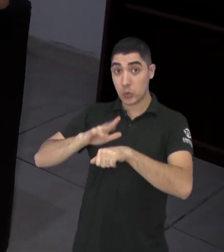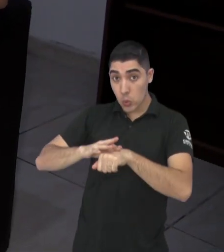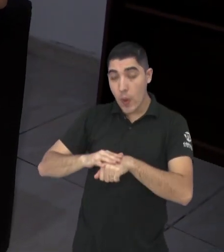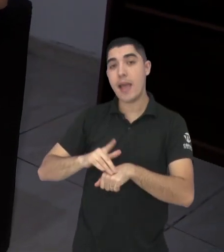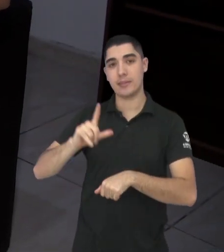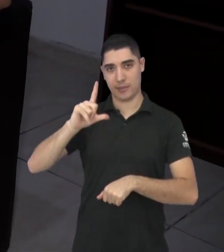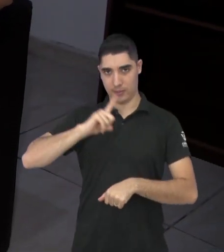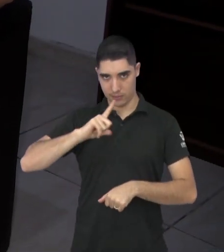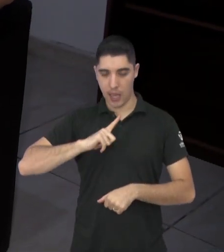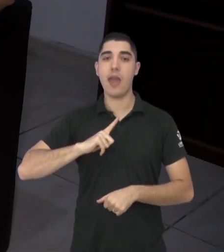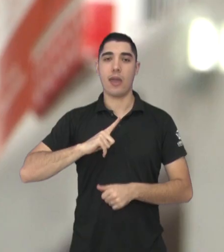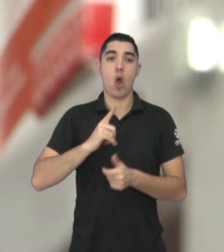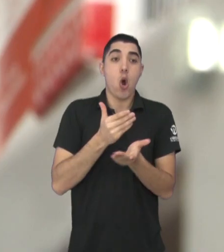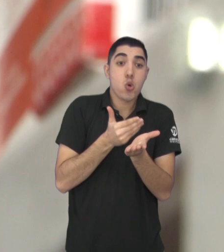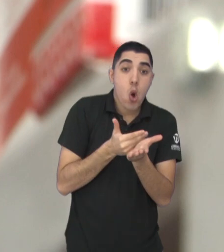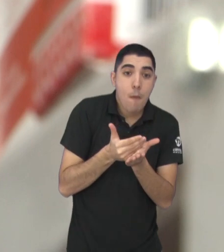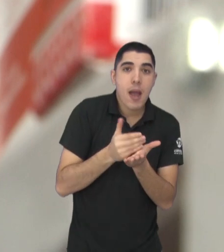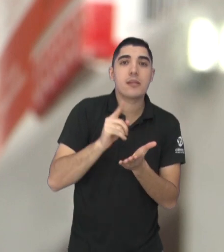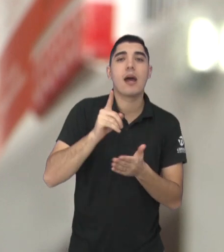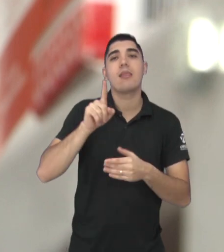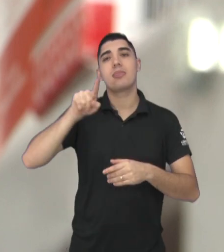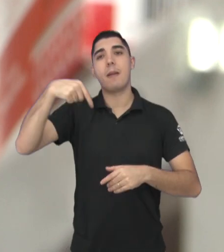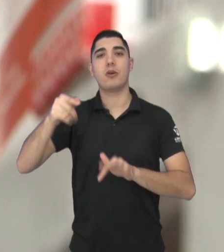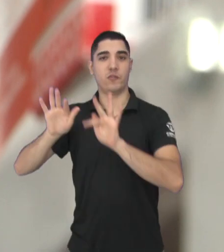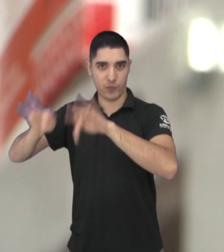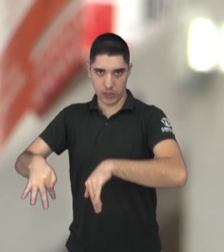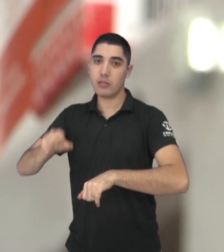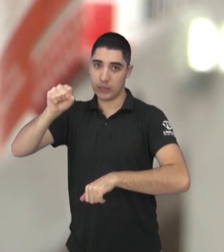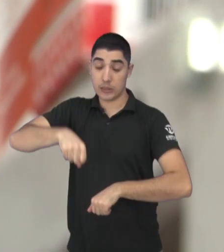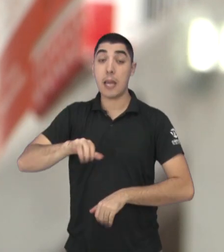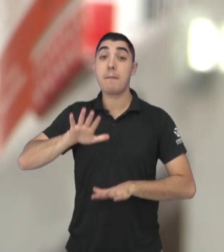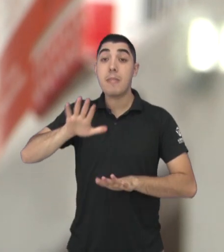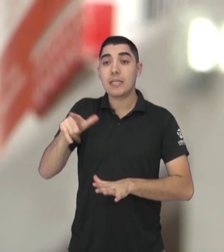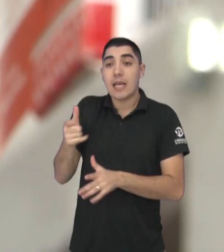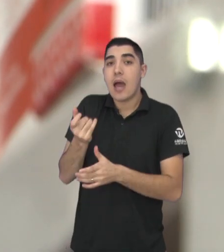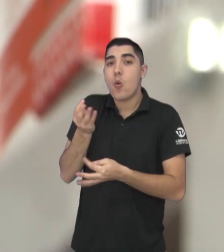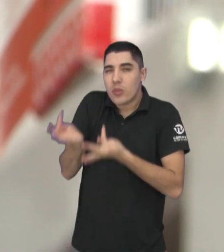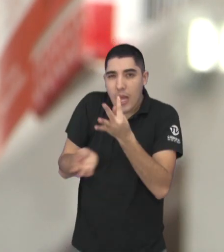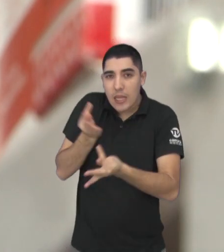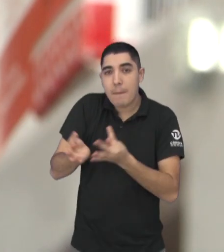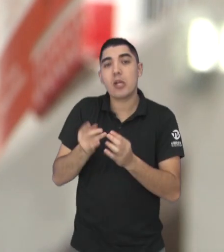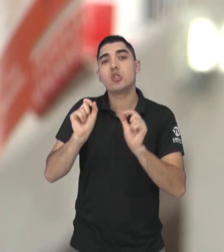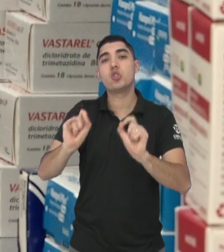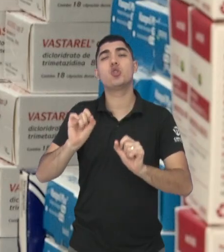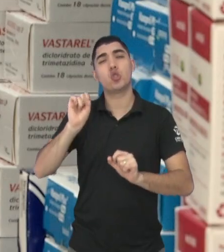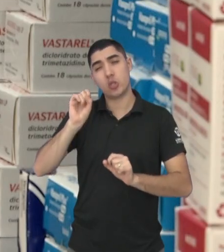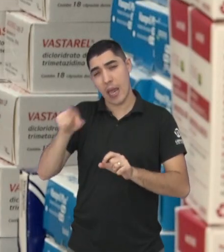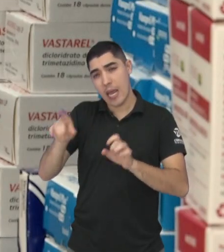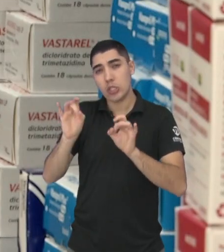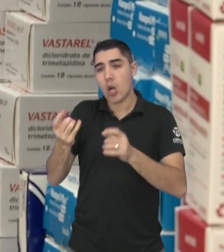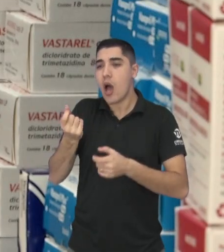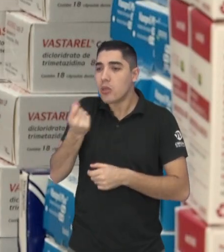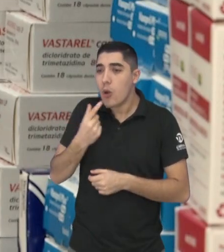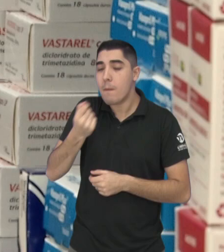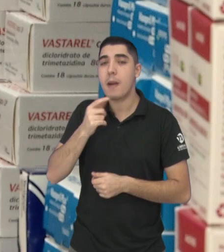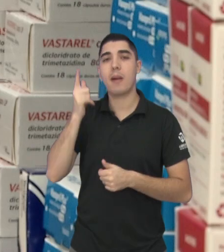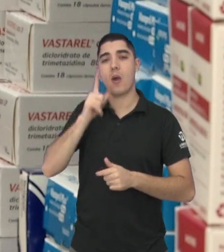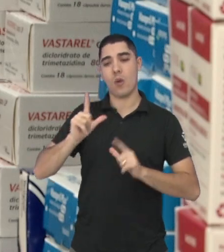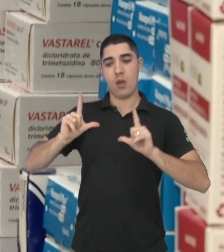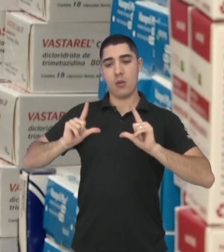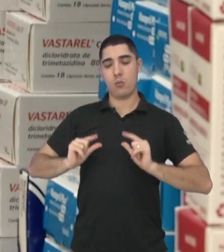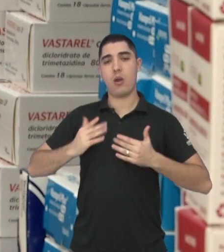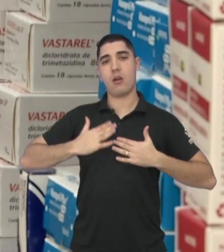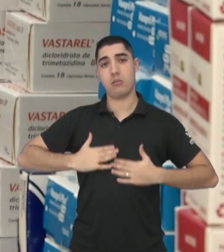começo, meio e fim, o tratamento tem apenas o intuito de aliviar os sintomas. Geralmente são